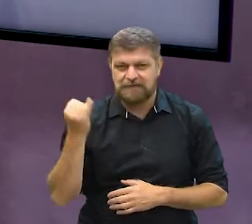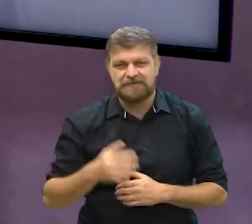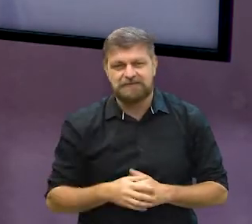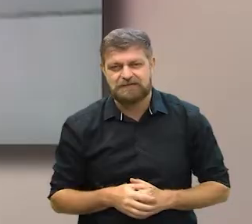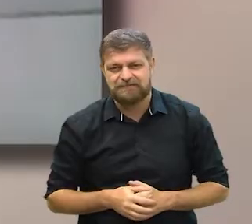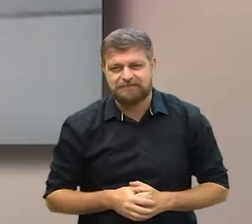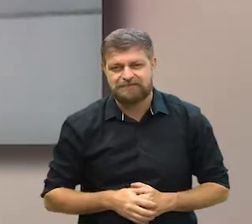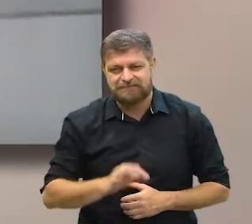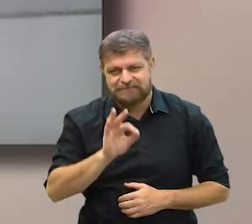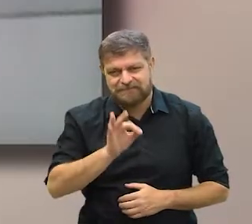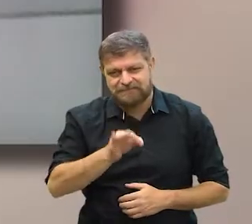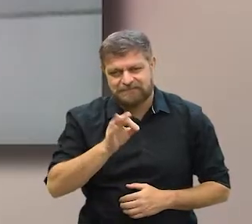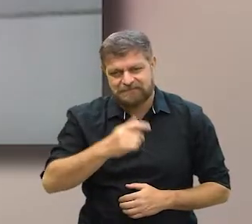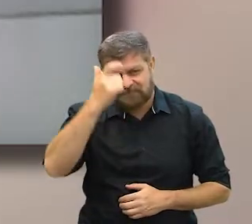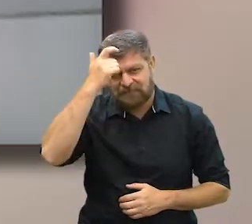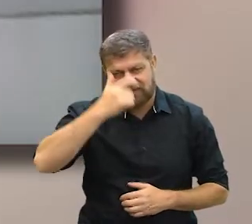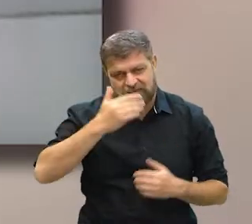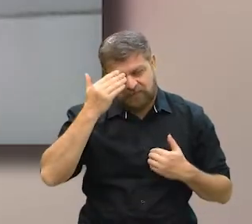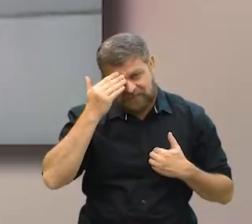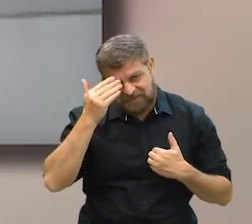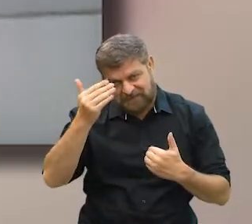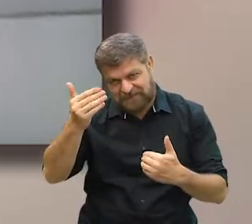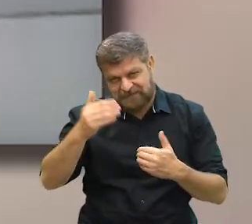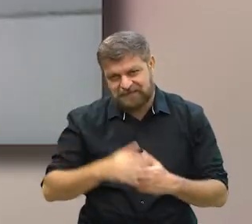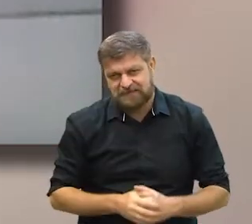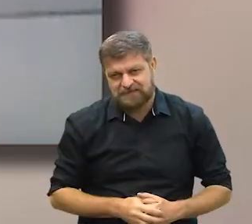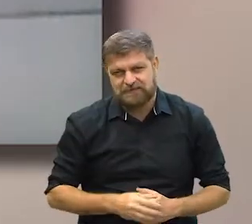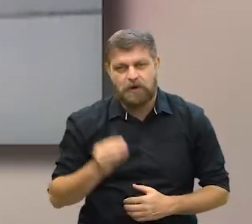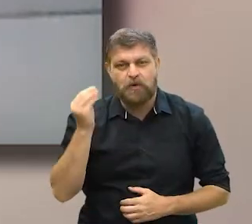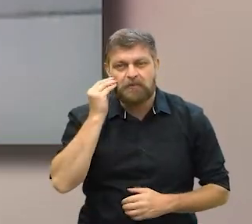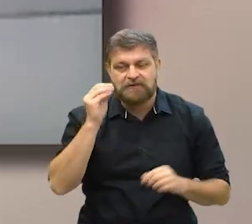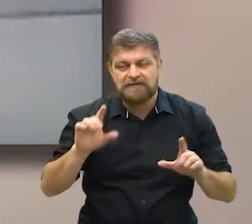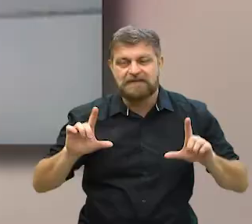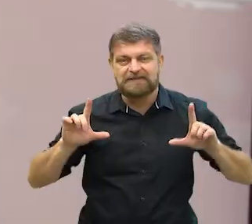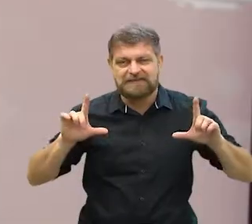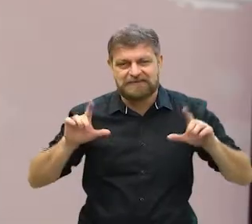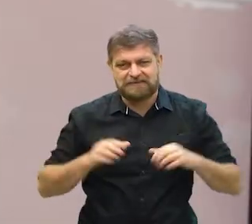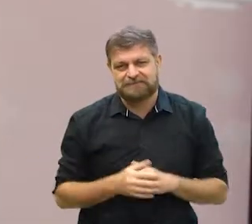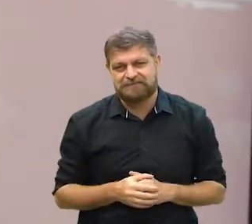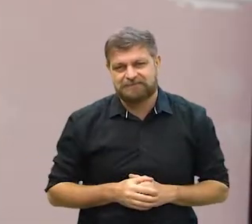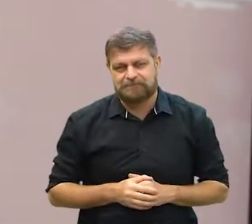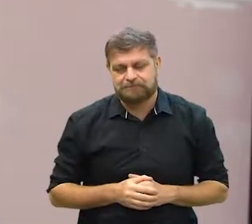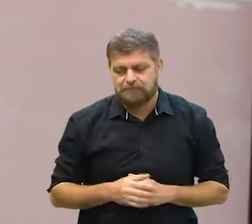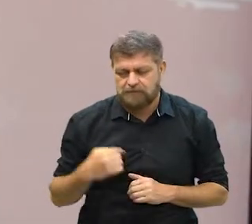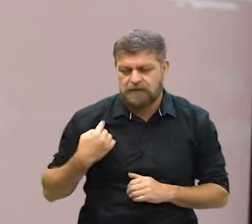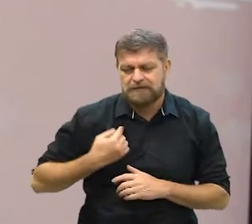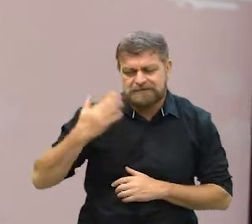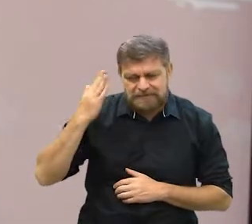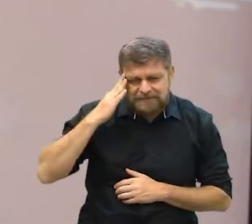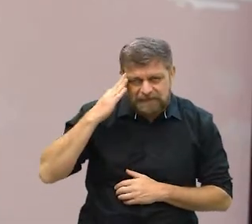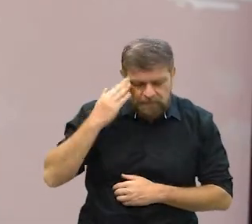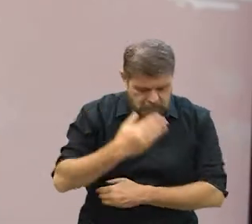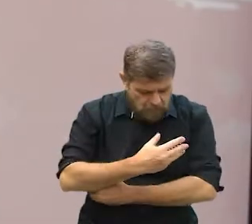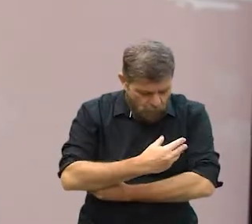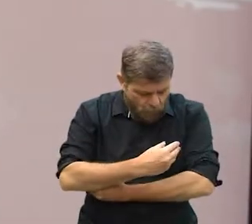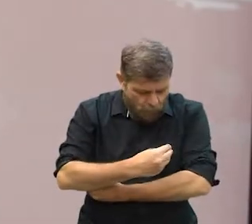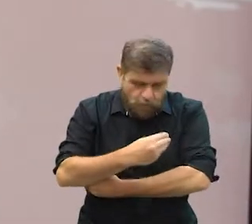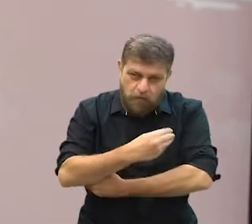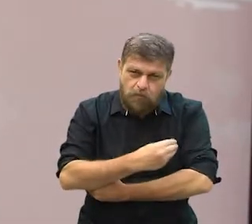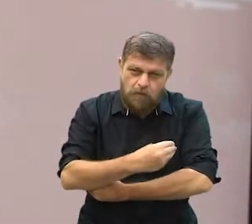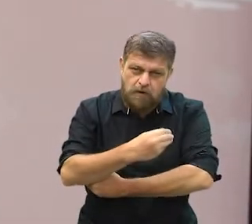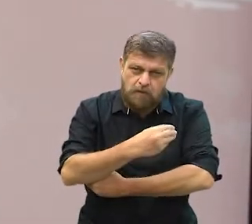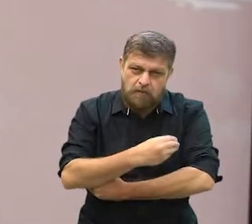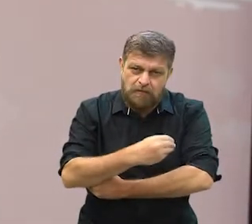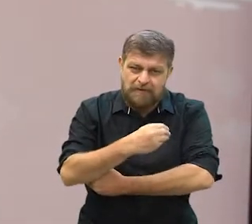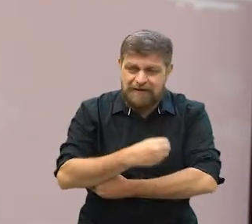né? Com certeza, eu que agradeço a oportunidade. Ô Tânia, a gente sabe que a amamentação é